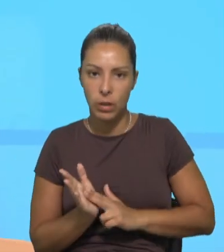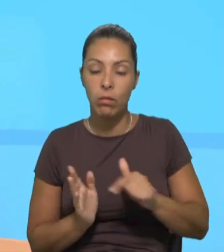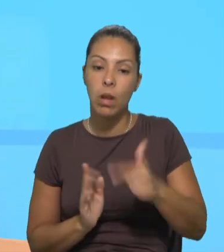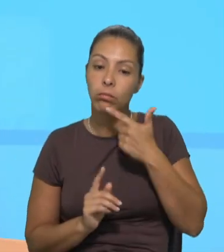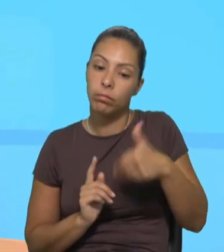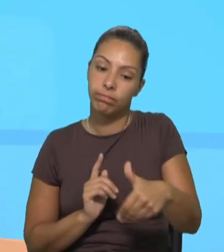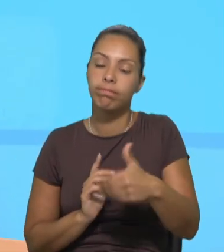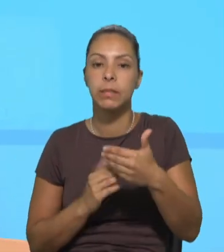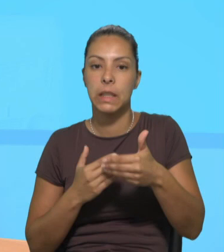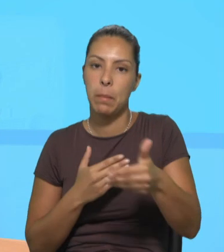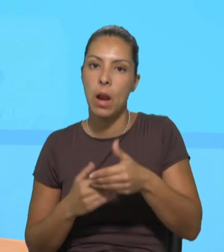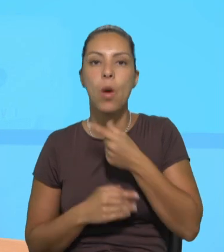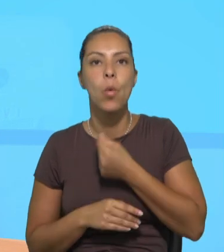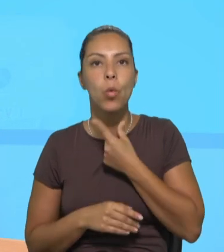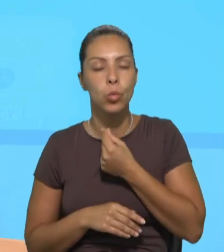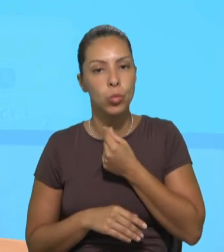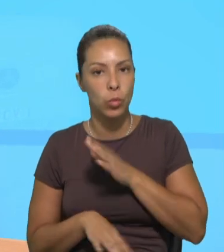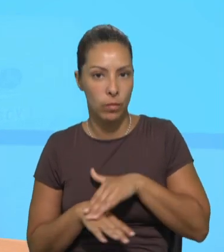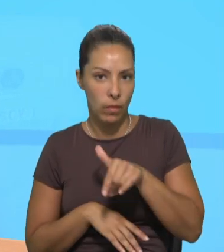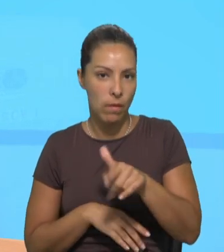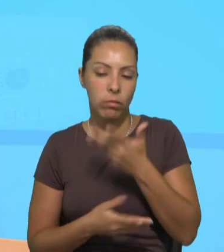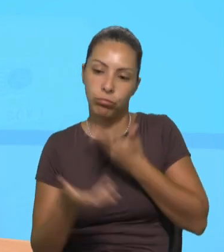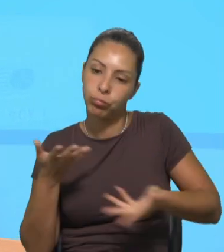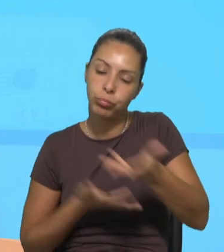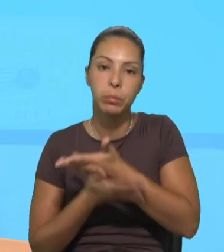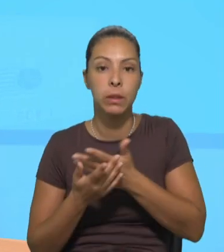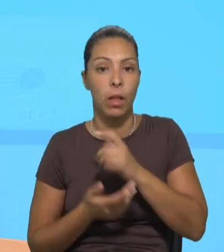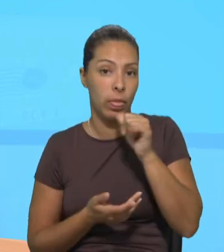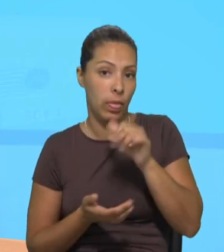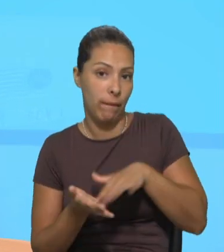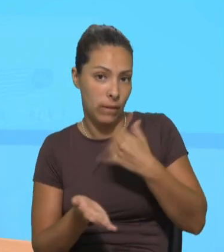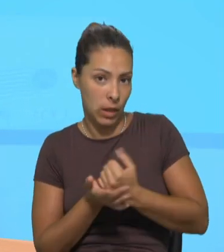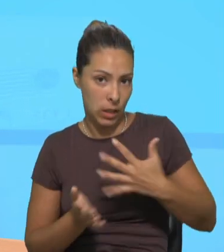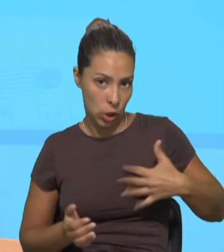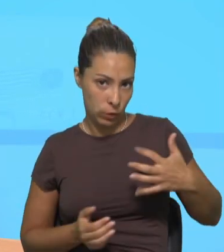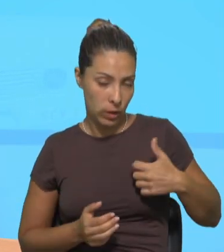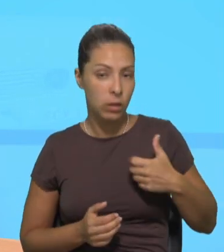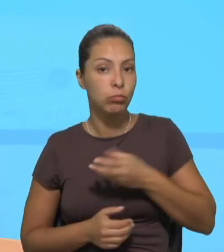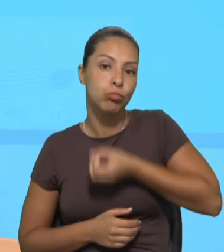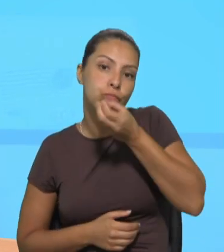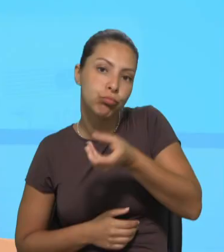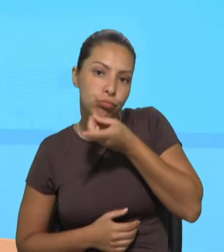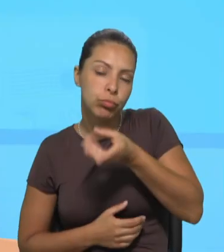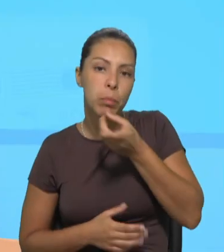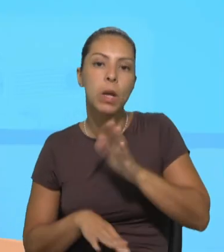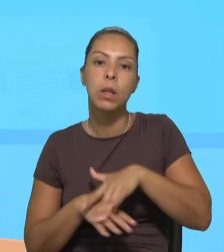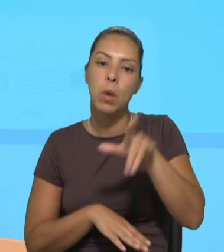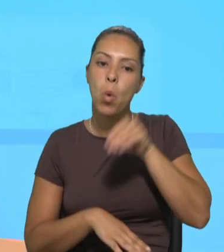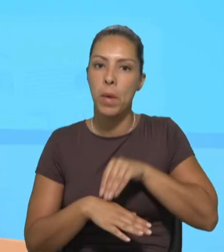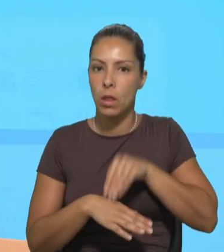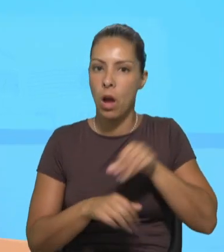nestas semanas de agosto, nomeadamente neste programa, em cada sexta-feira, onde propomos também um comentário à liturgia do